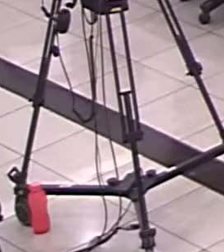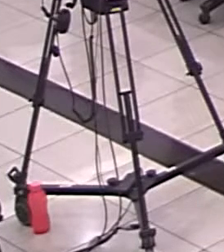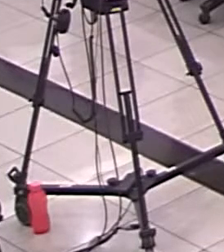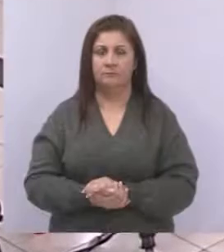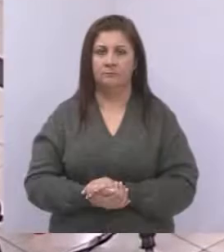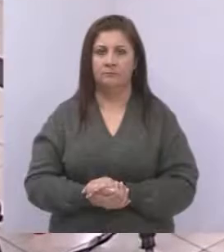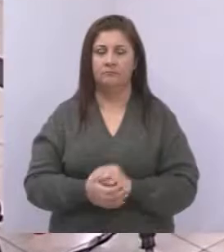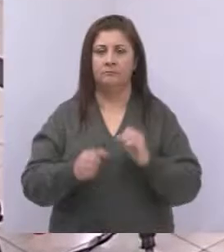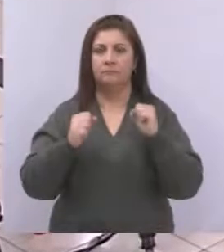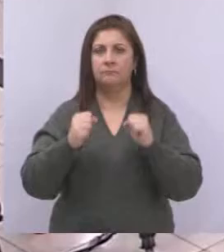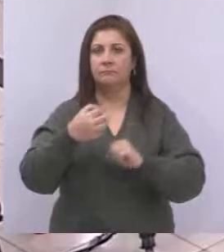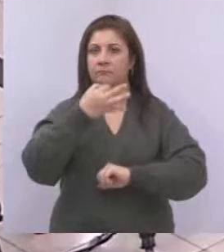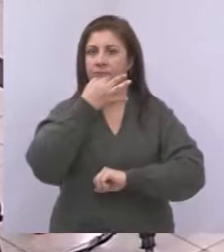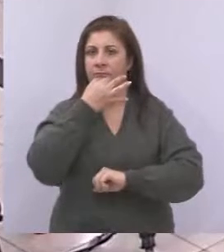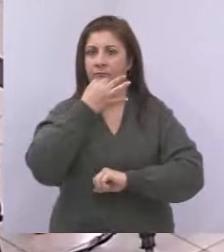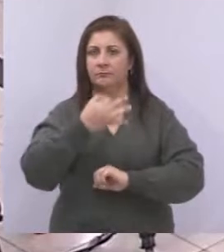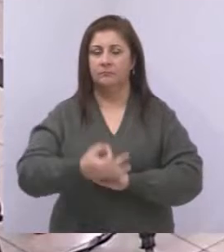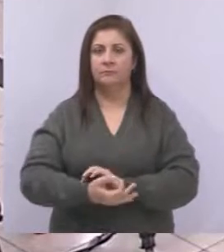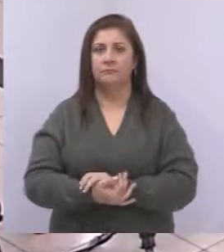O projeto está em discussão.